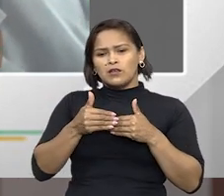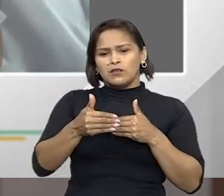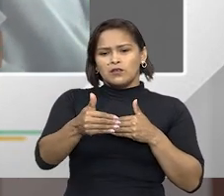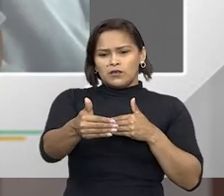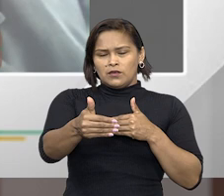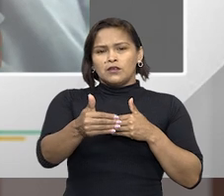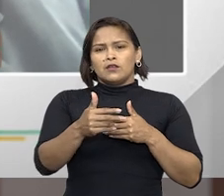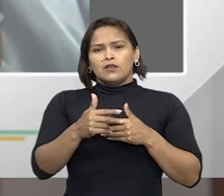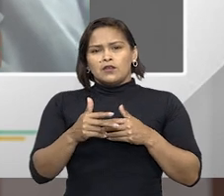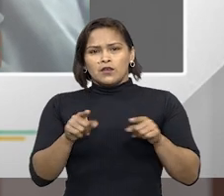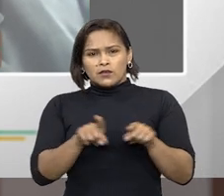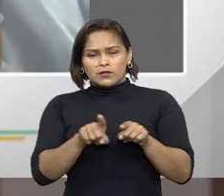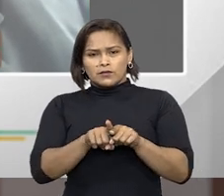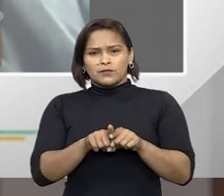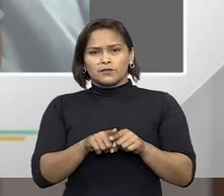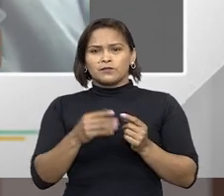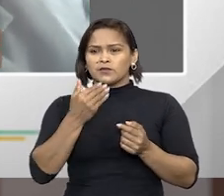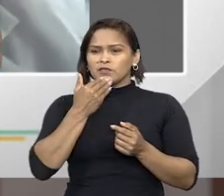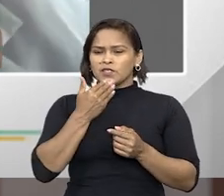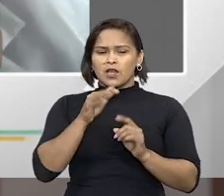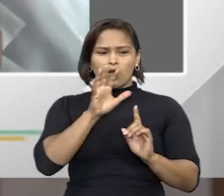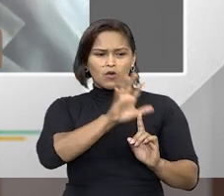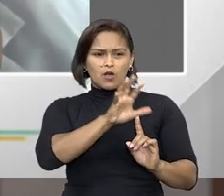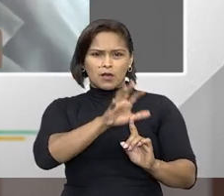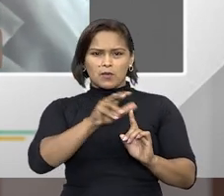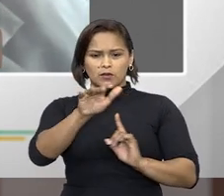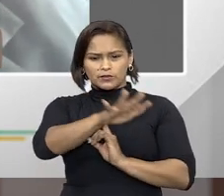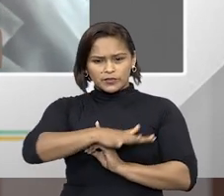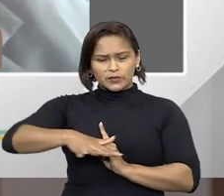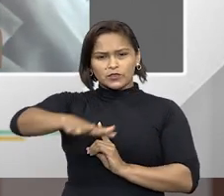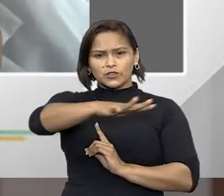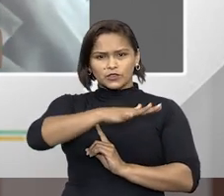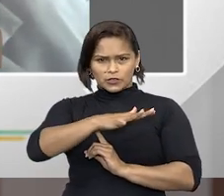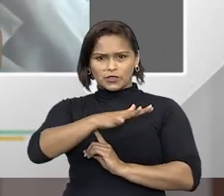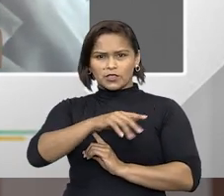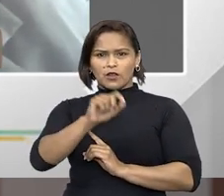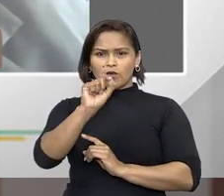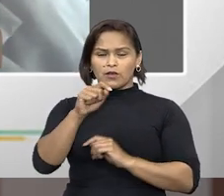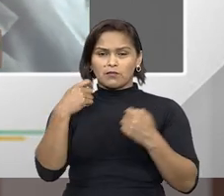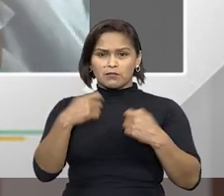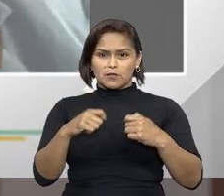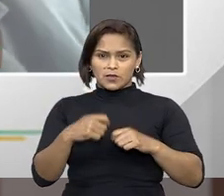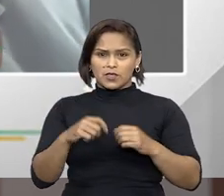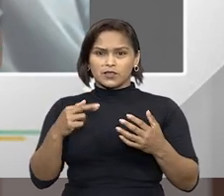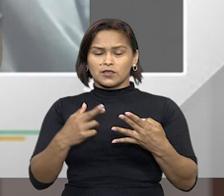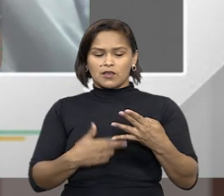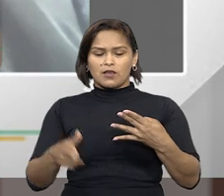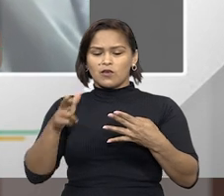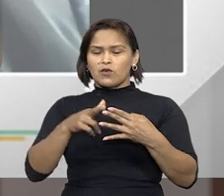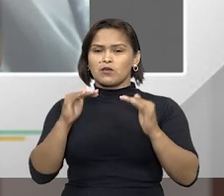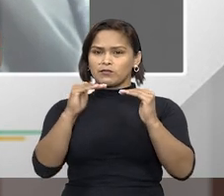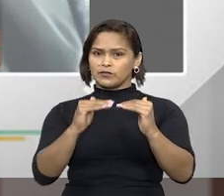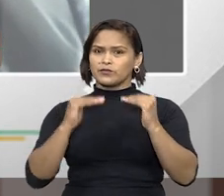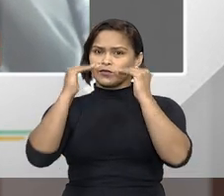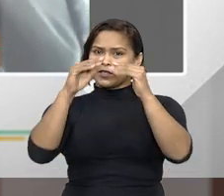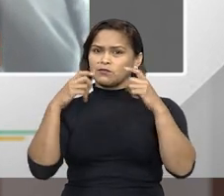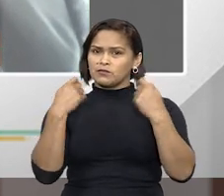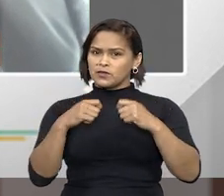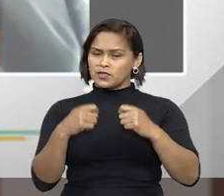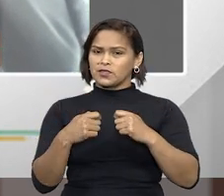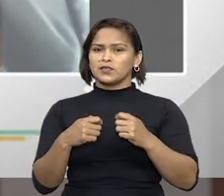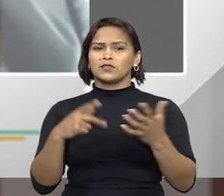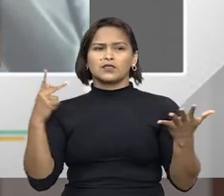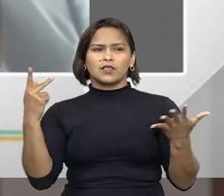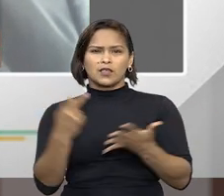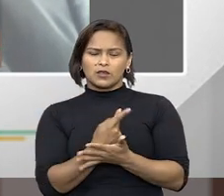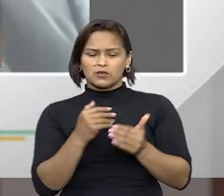o requisito da repercussão geral, que é necessário ao recurso extraordinário, deveria ser ele